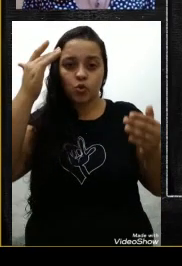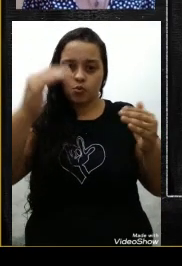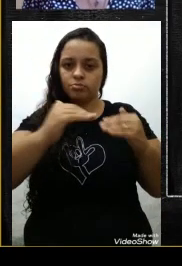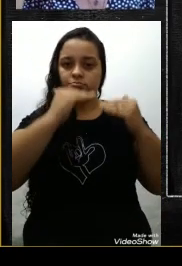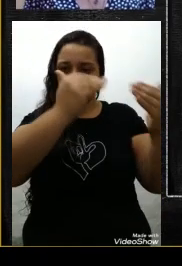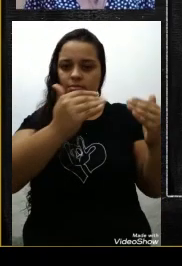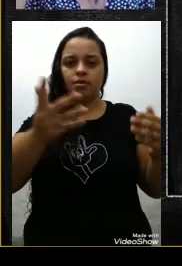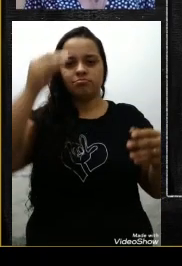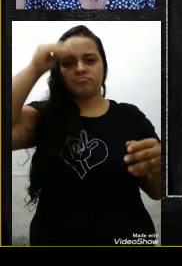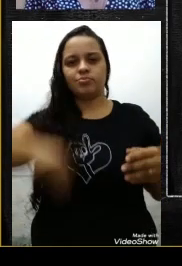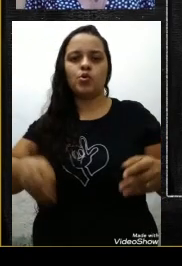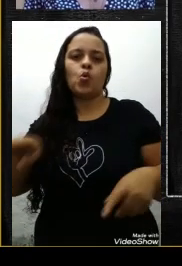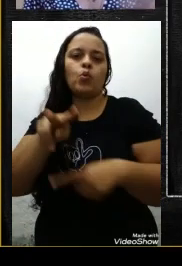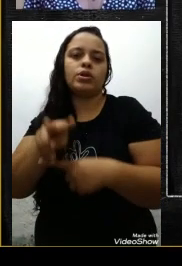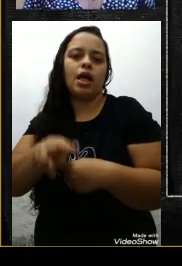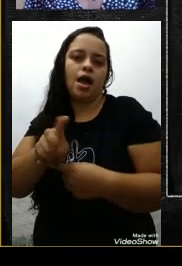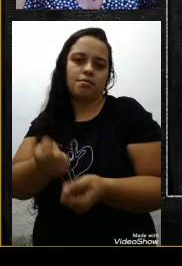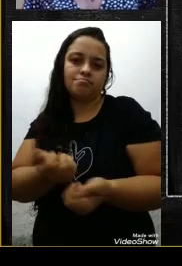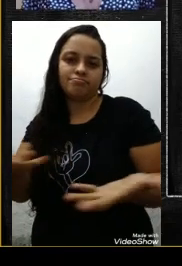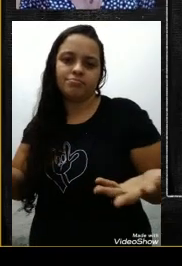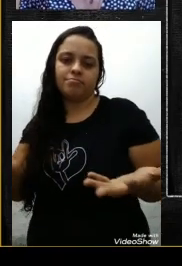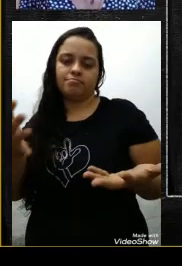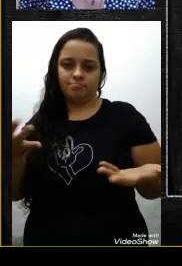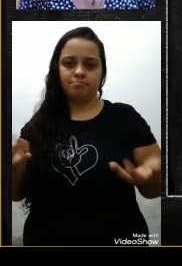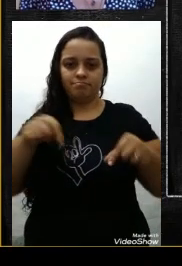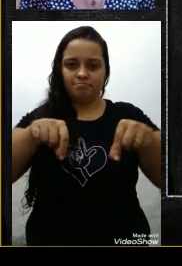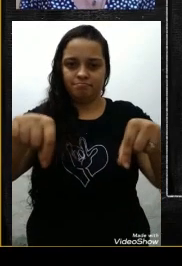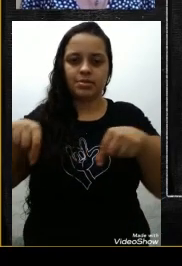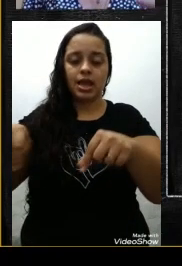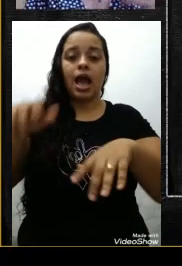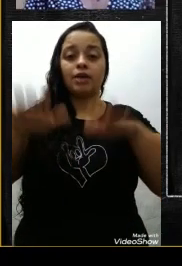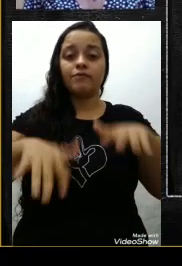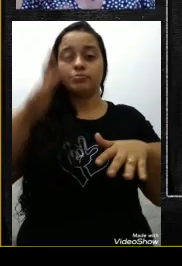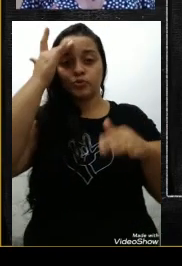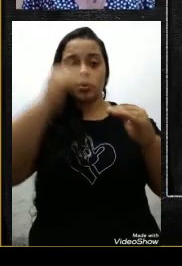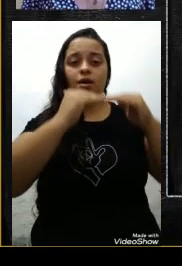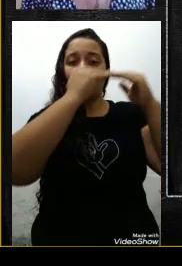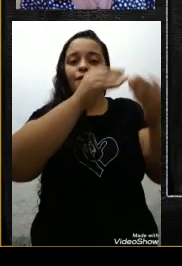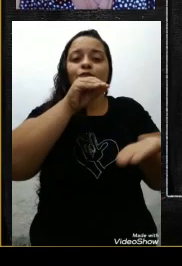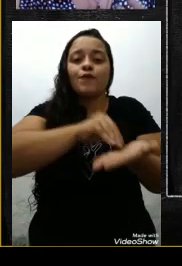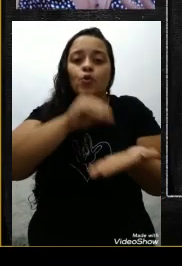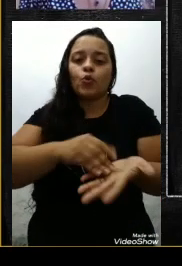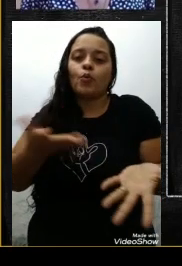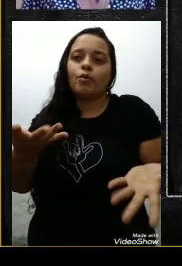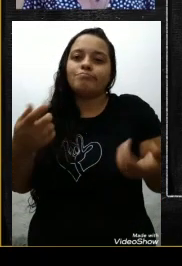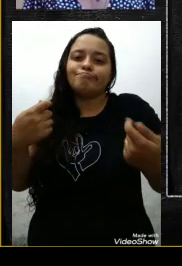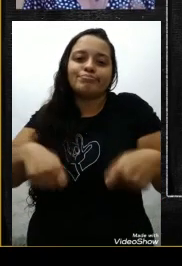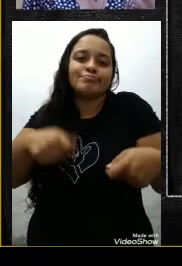pararam de cuidar dos campos. Então a gente acabou de ver que os senhores feudais, em vez de tentar lidar com isso de uma maneira